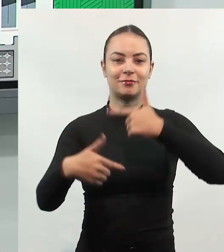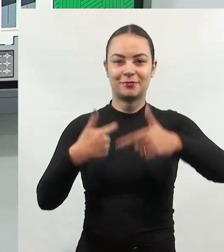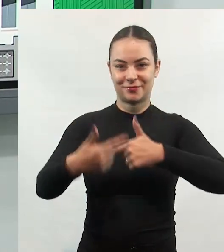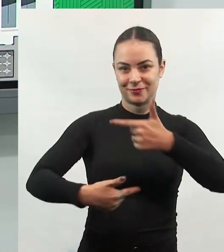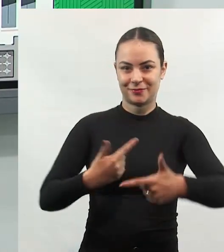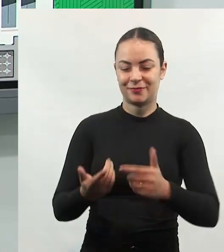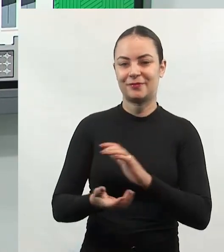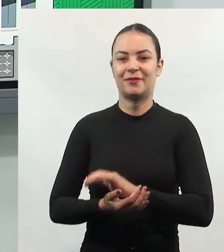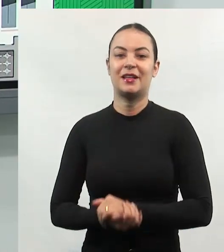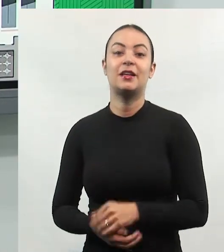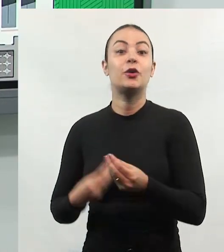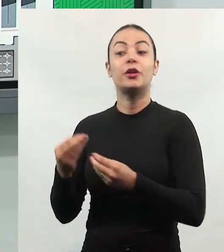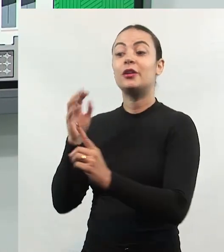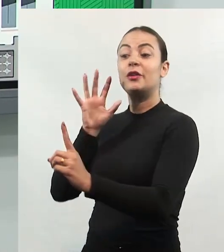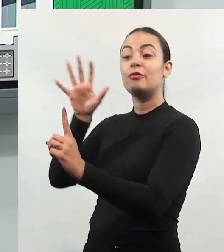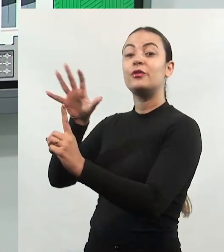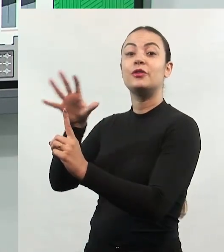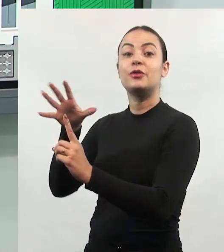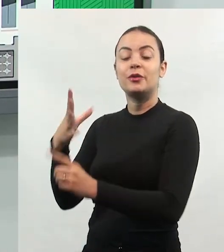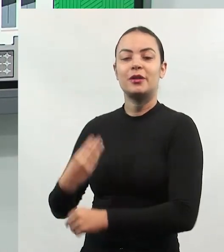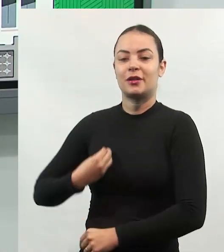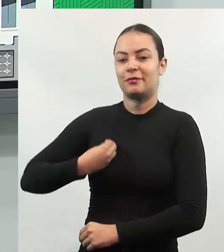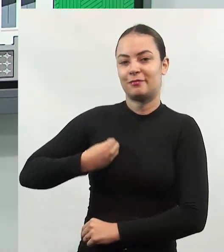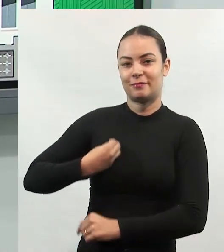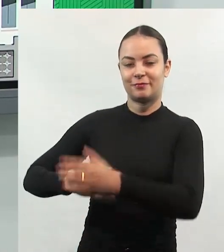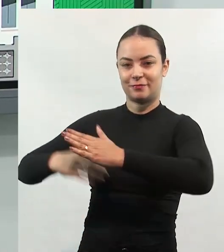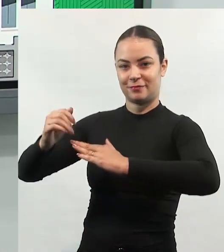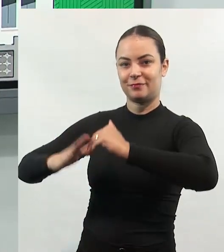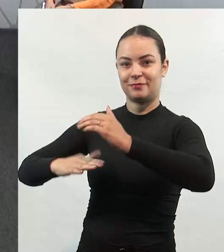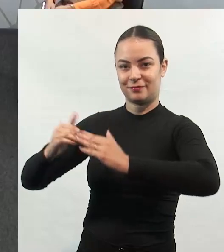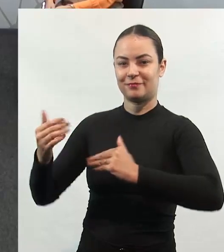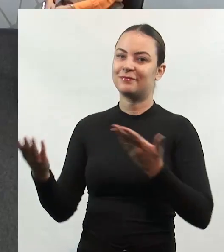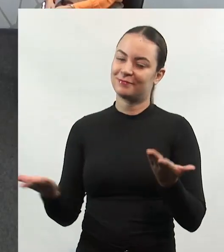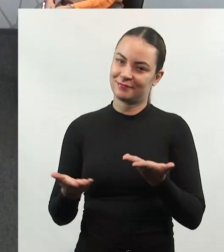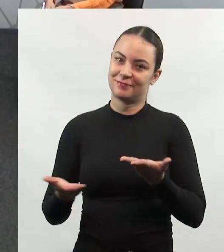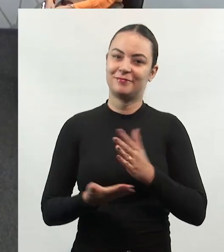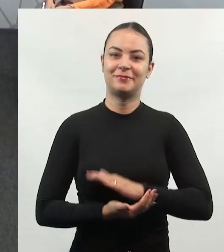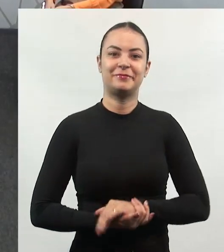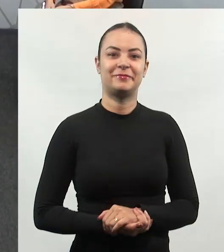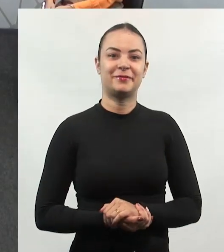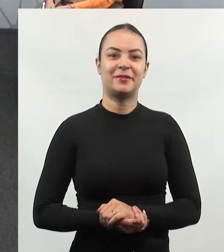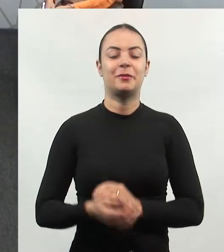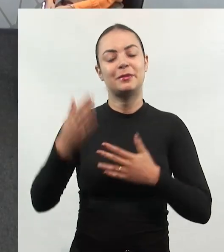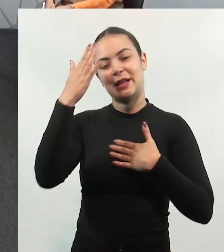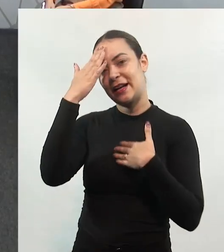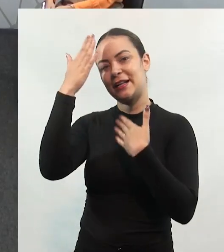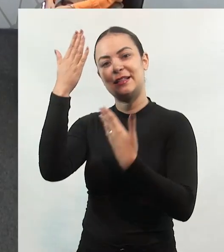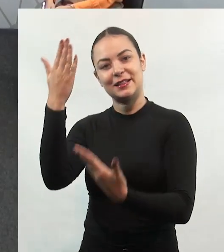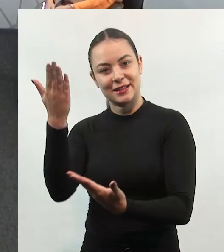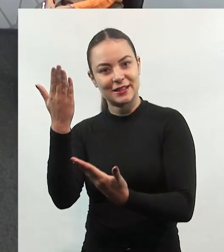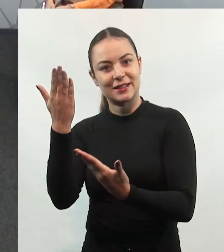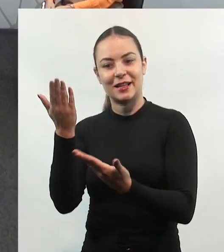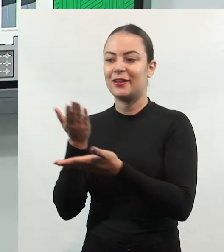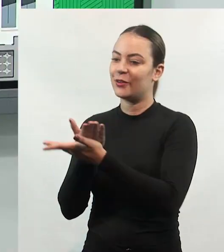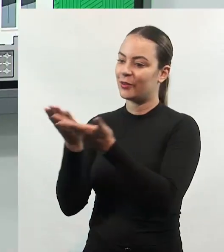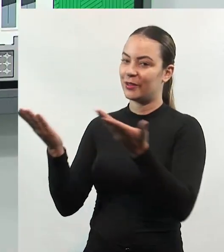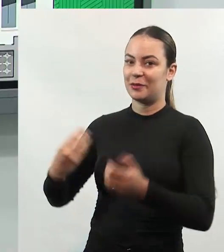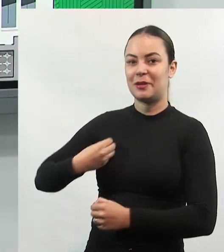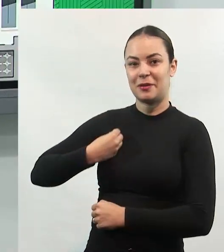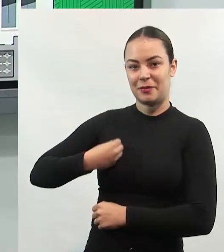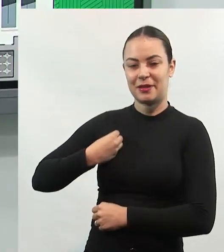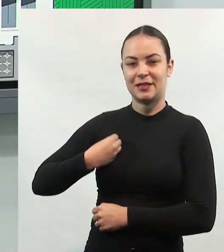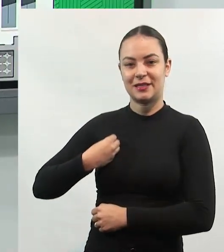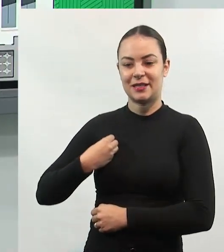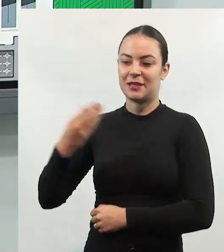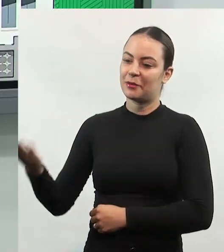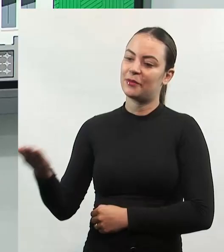hoje. Nós vamos agora agradecer as nossas entrevistadas pela contribuição com o nosso projeto, com o nosso aprendizado, com